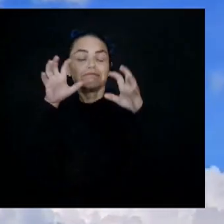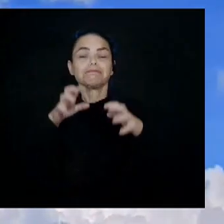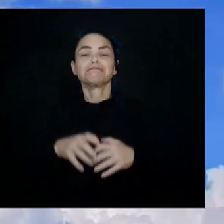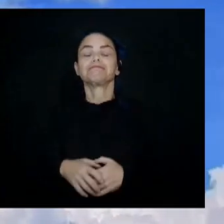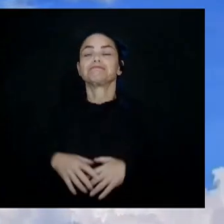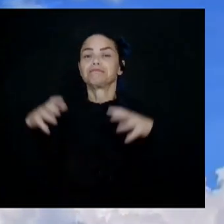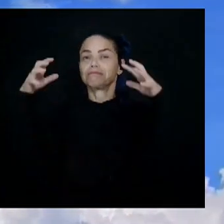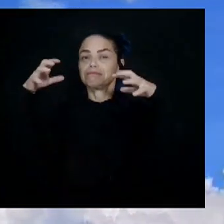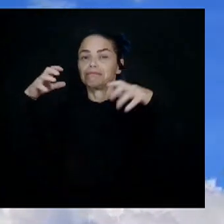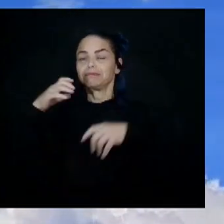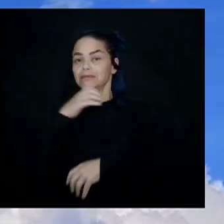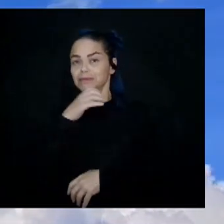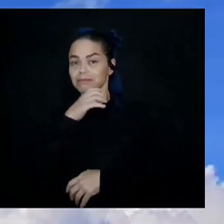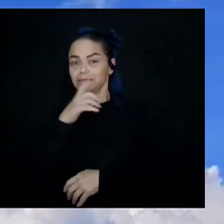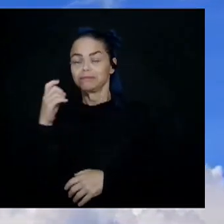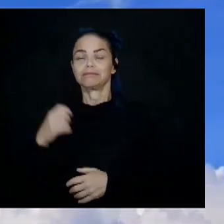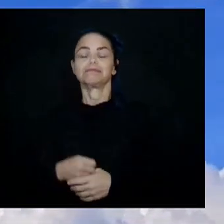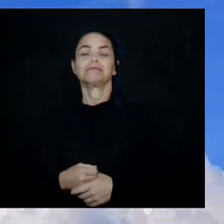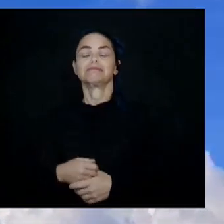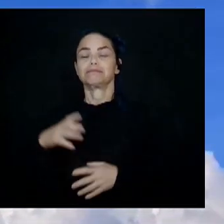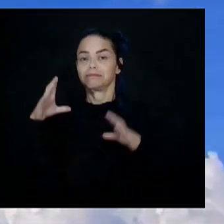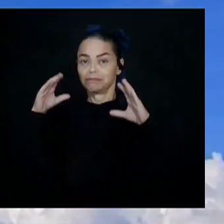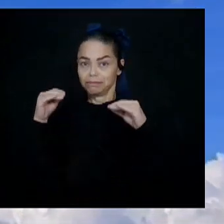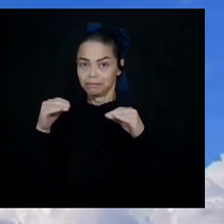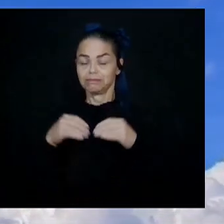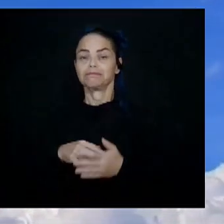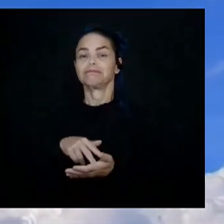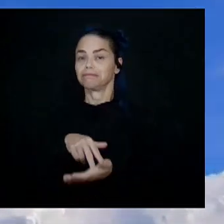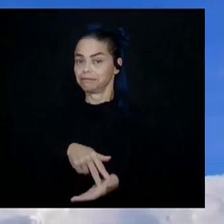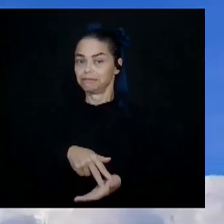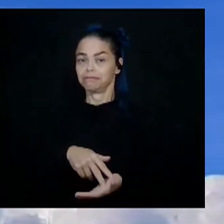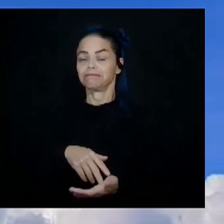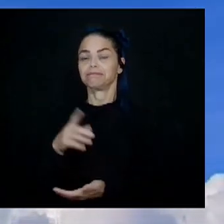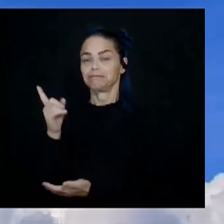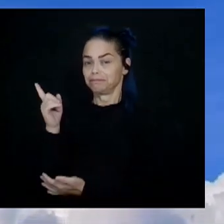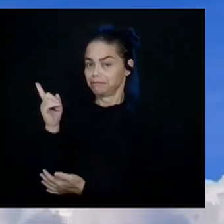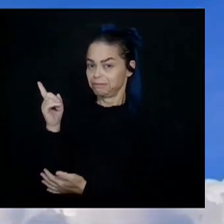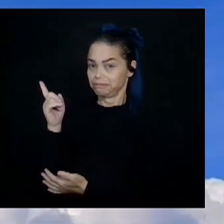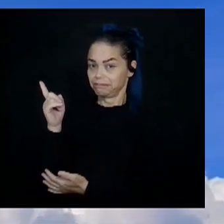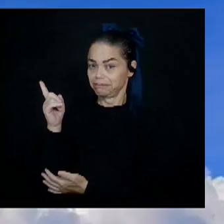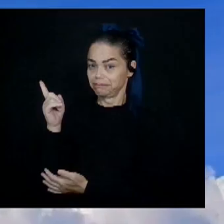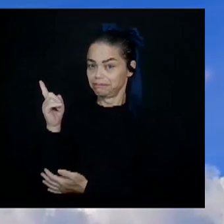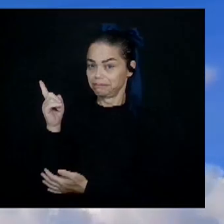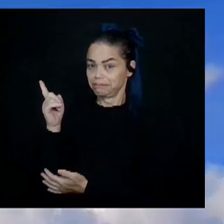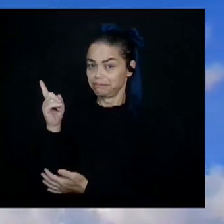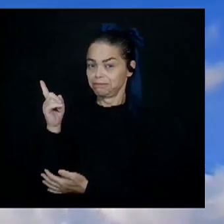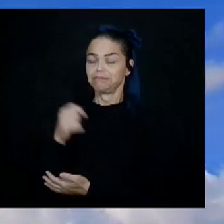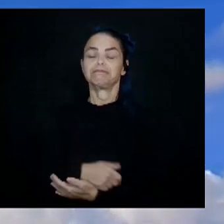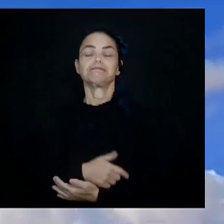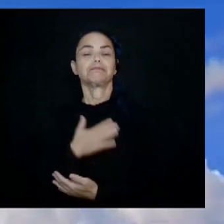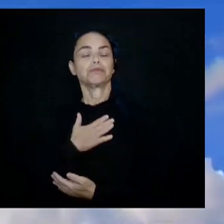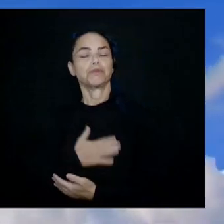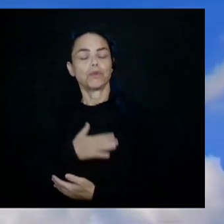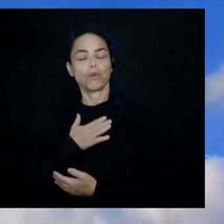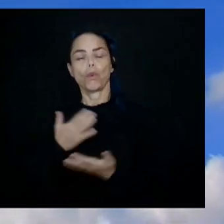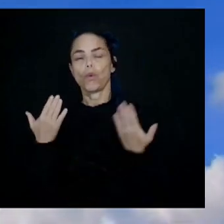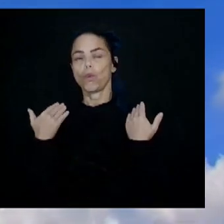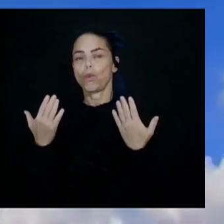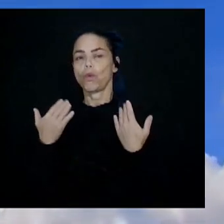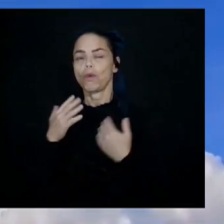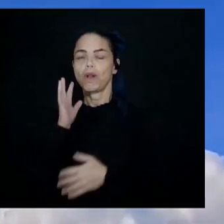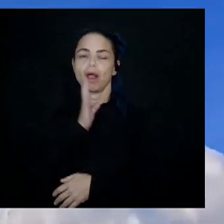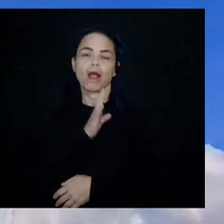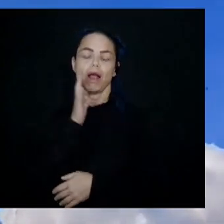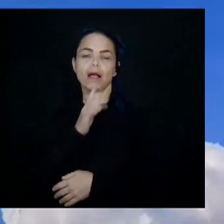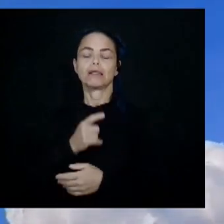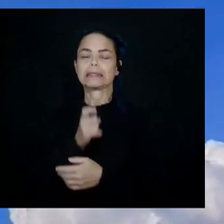o dia. À noite o tempo fica firme, né? Mínima 19, máxima 25, vai ficar fresquinho hoje, hein? É típico de inverno.